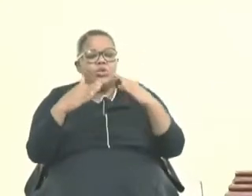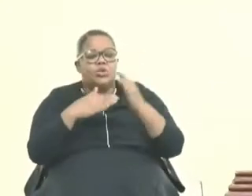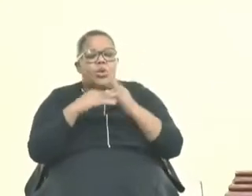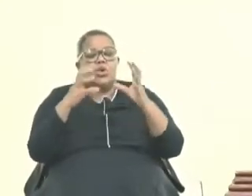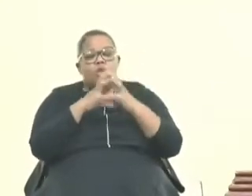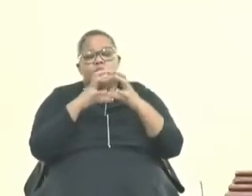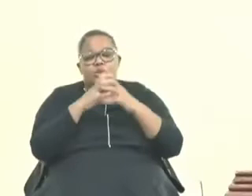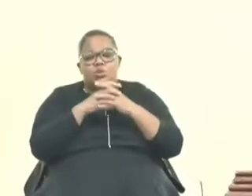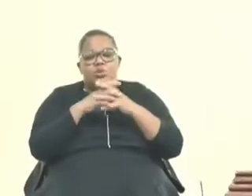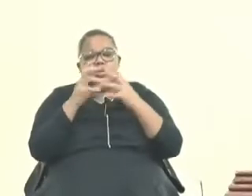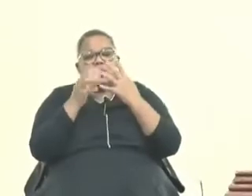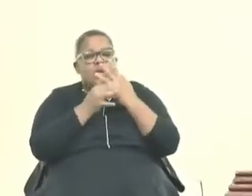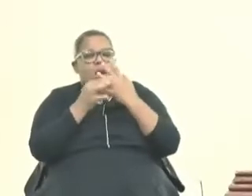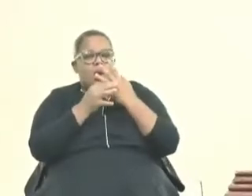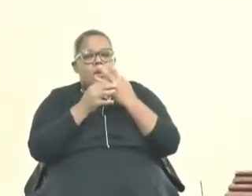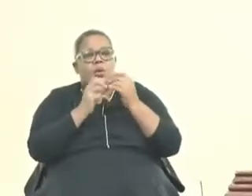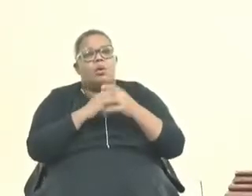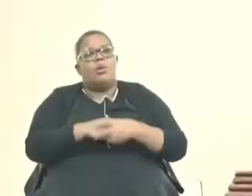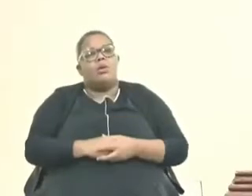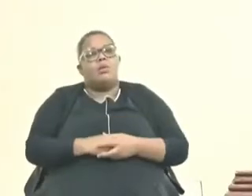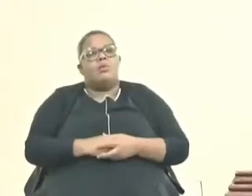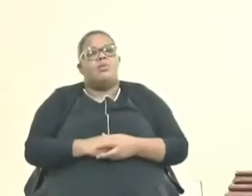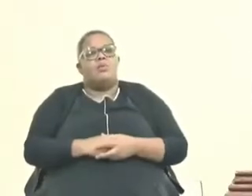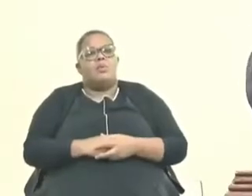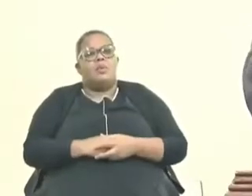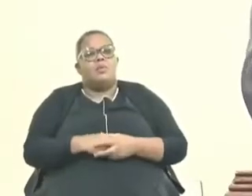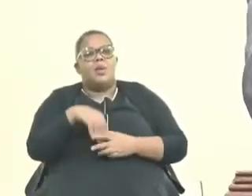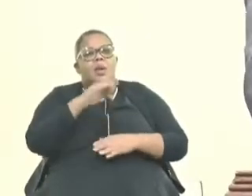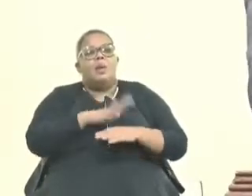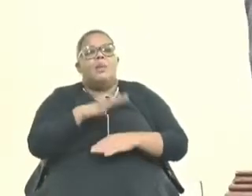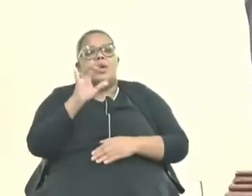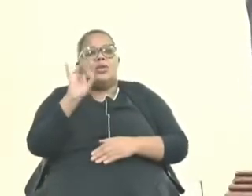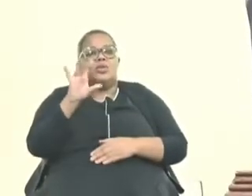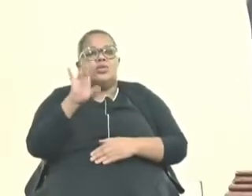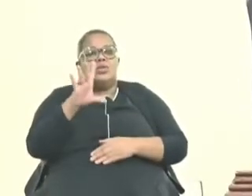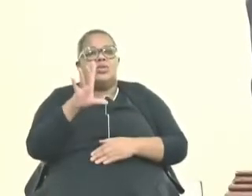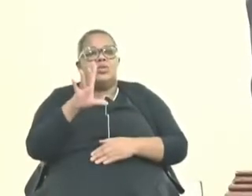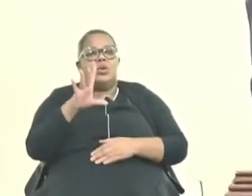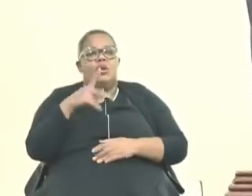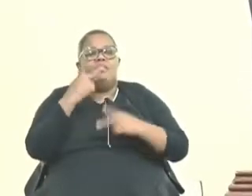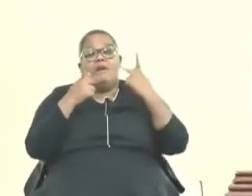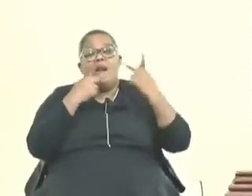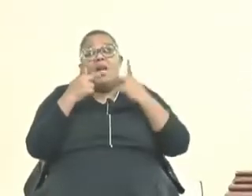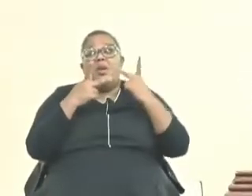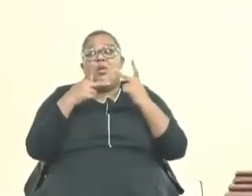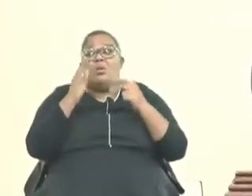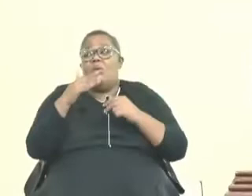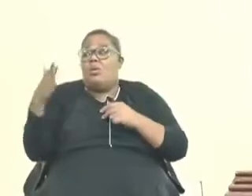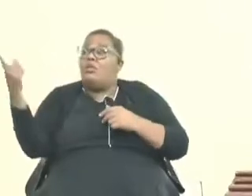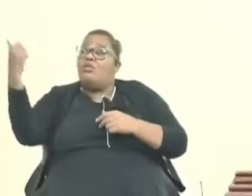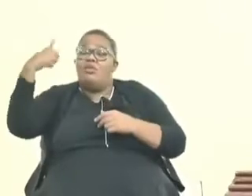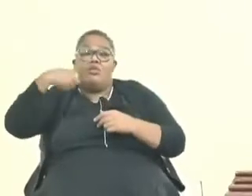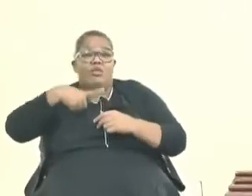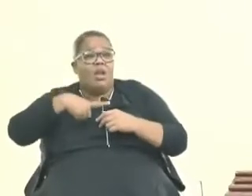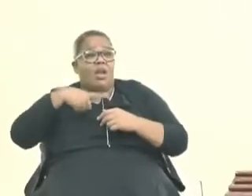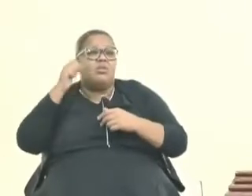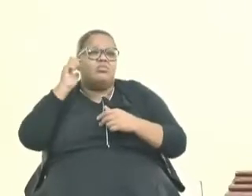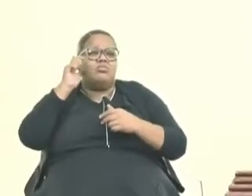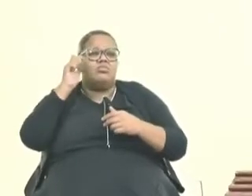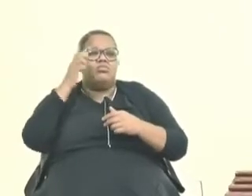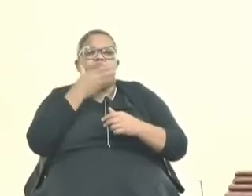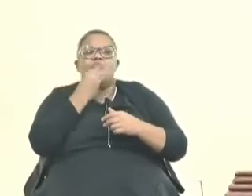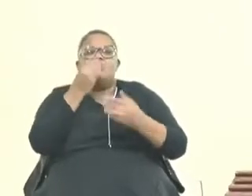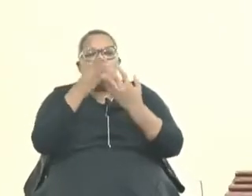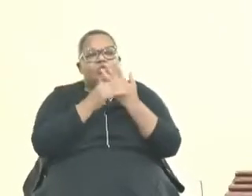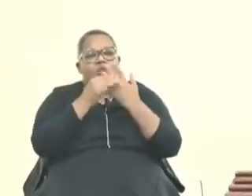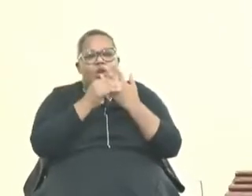daquele casamento mas a coisa só pegou na hora que diz veio o grito vem aí o noivo e o noivo apareceu